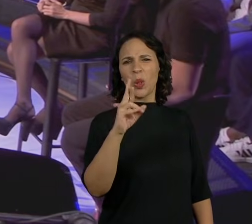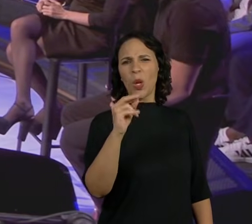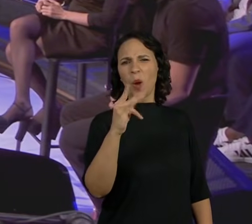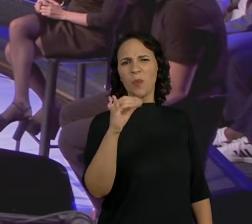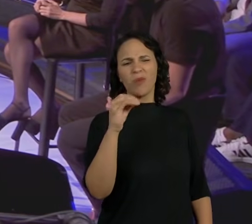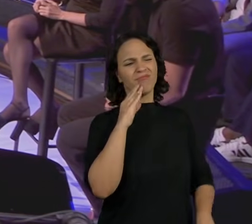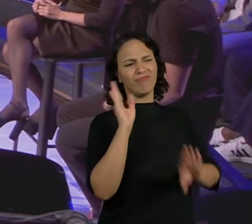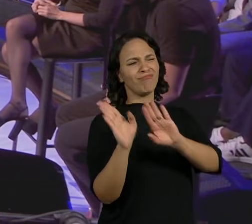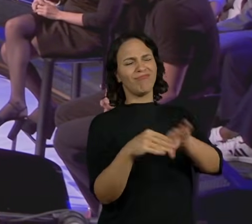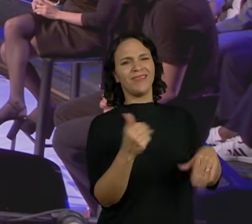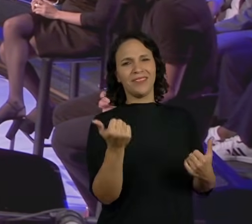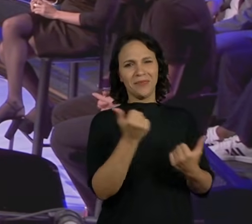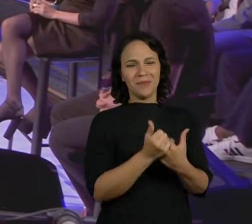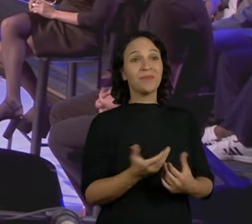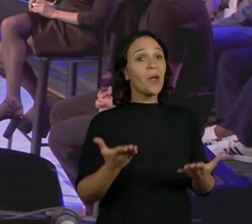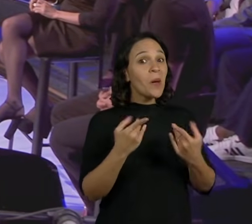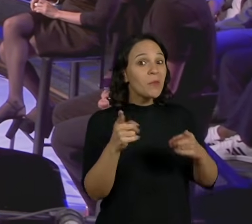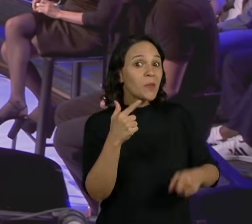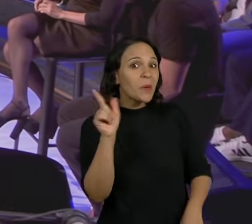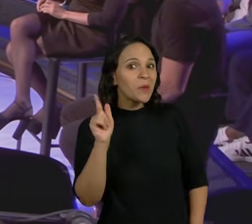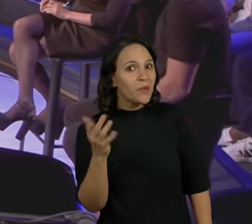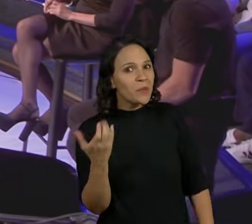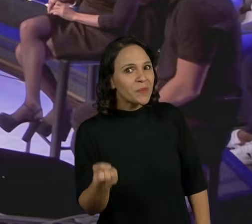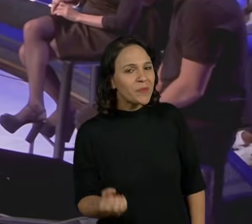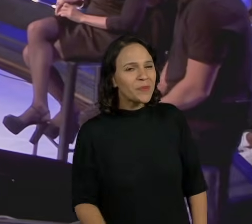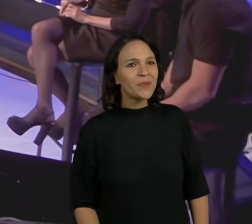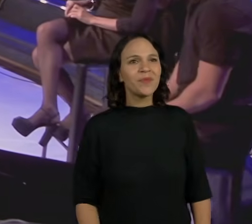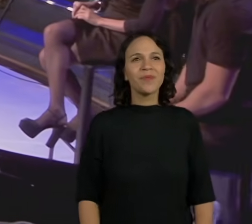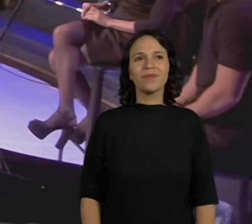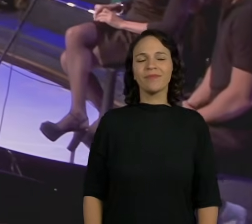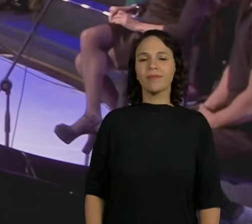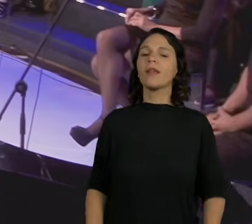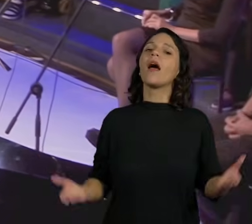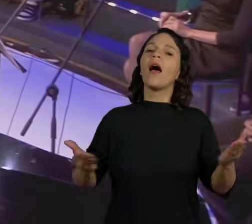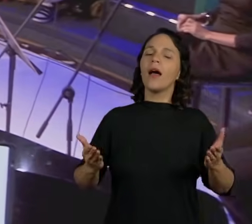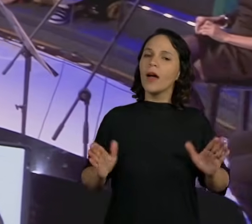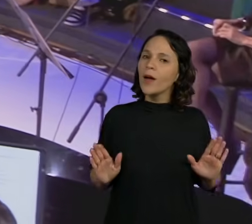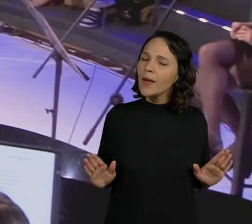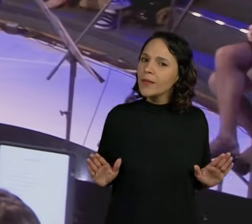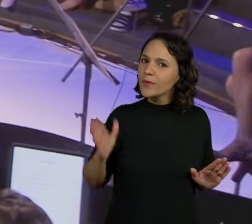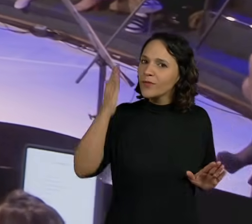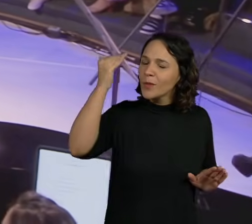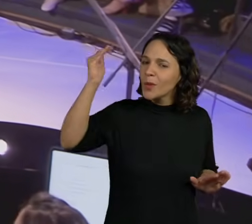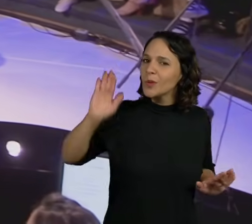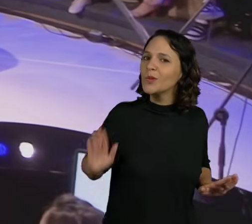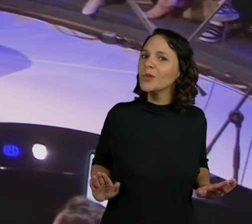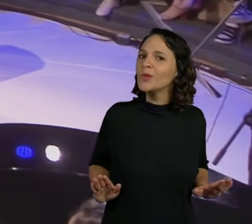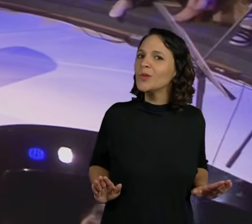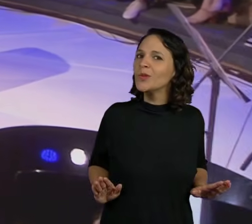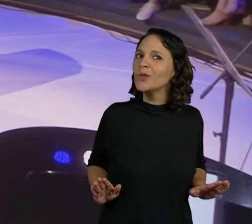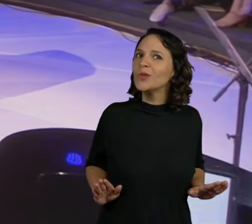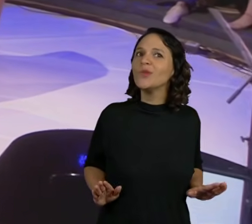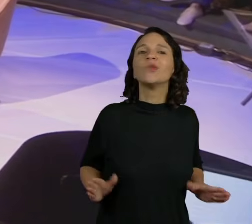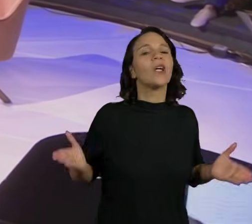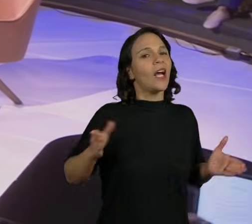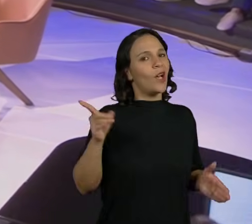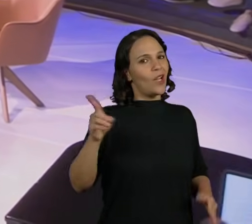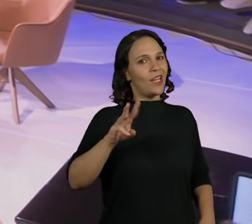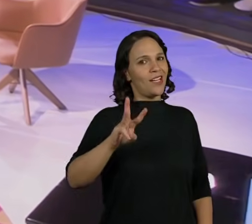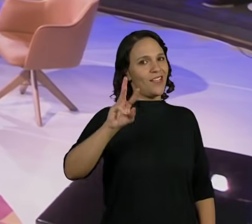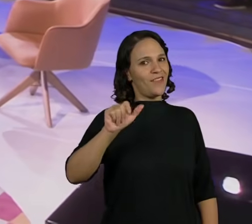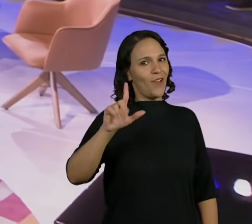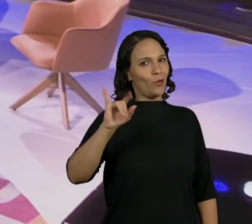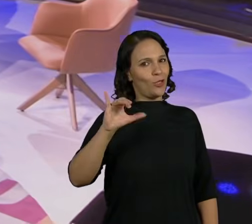né? Vamos para mais uma música? Vamos sim. Vamos lá? Vamos lá. Agora sim, vamos fazer Falcão! uma homenagem. Agora vem Valdir Soriano. Bora.